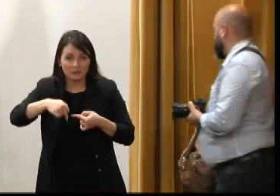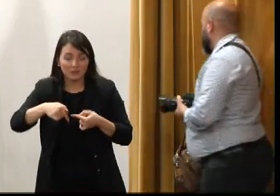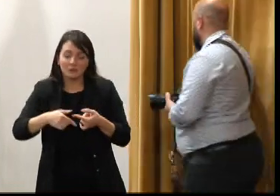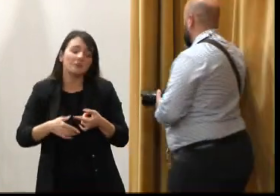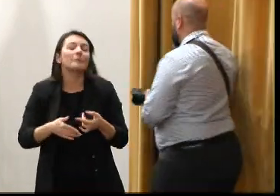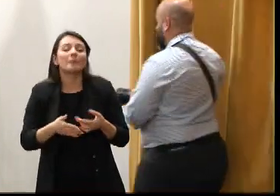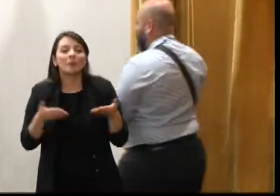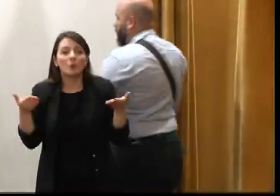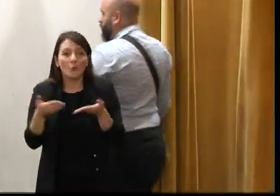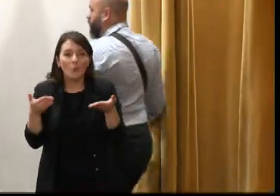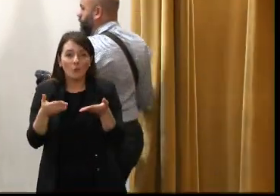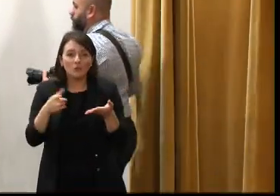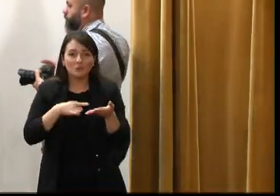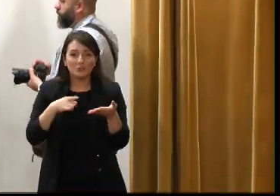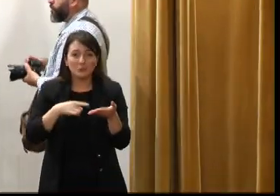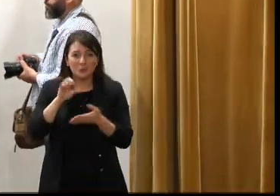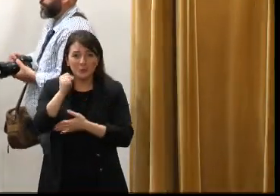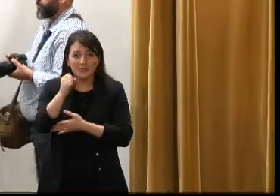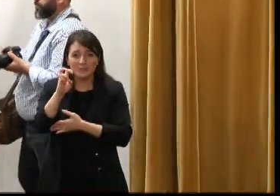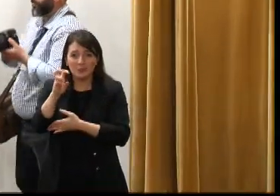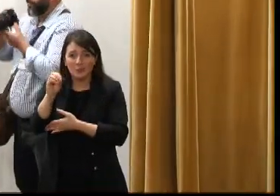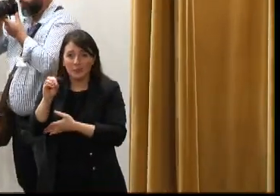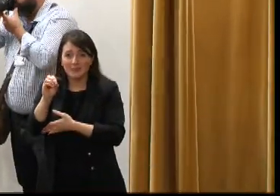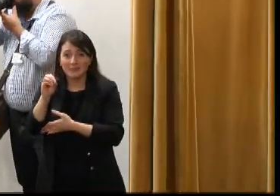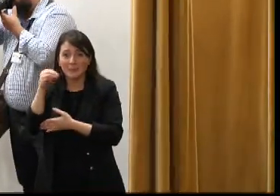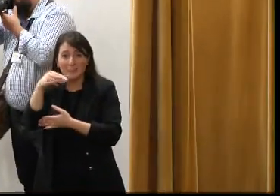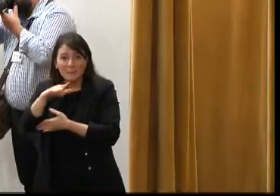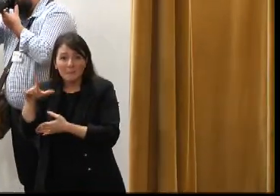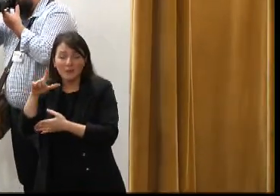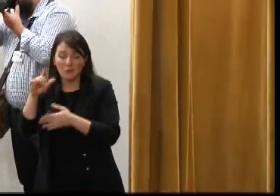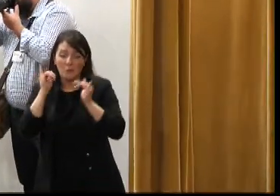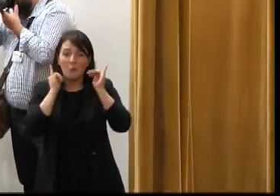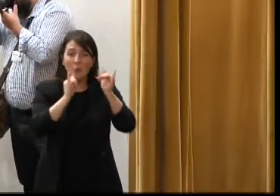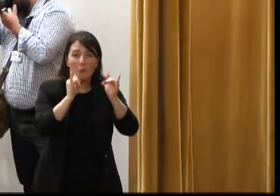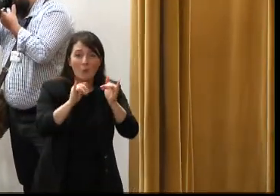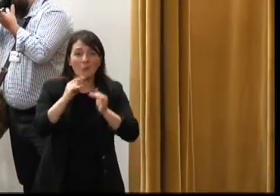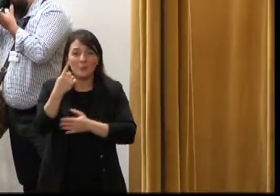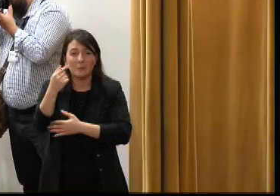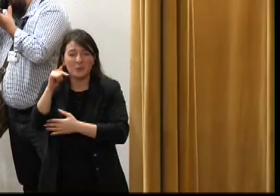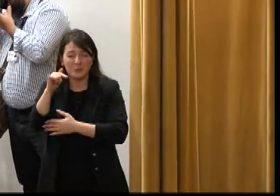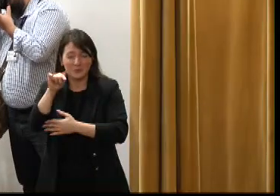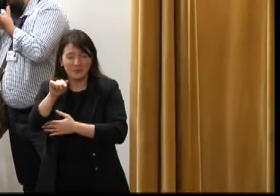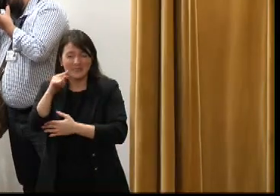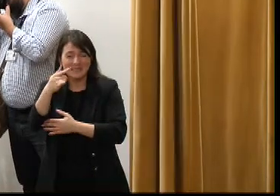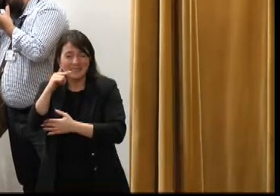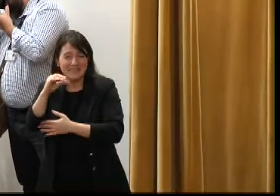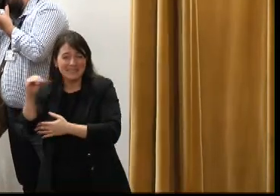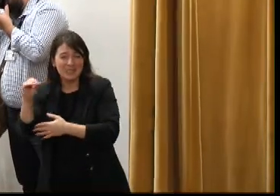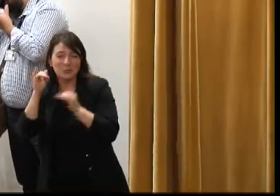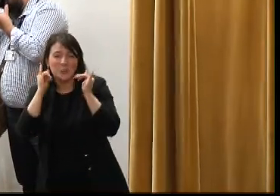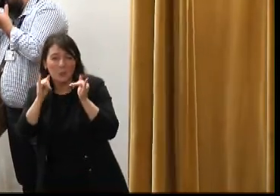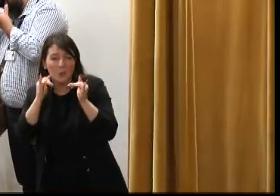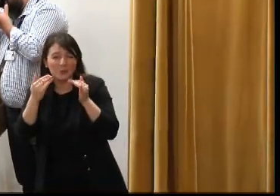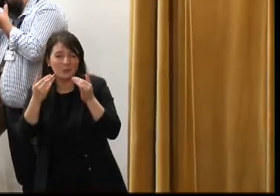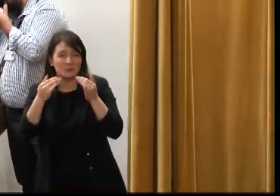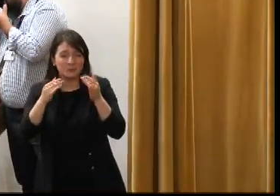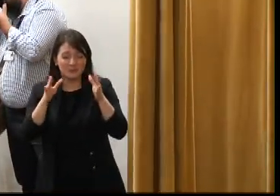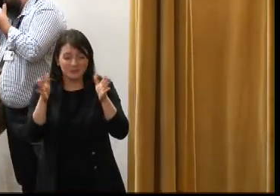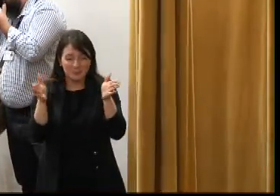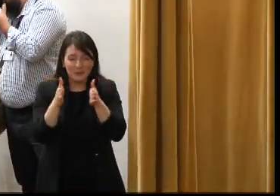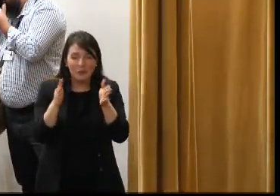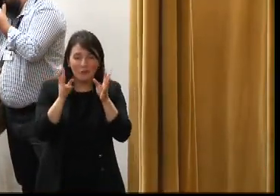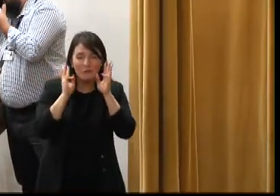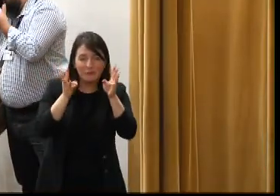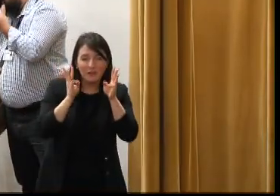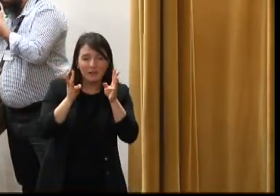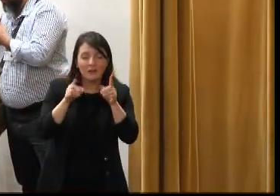tem 850 mil veículos em Porto Alegre, tu tem 1.700 ônibus, tu tem lotações, tu tem uma série de desdobramentos. É claro que isso tem um efeito estufa